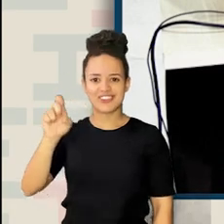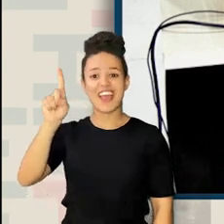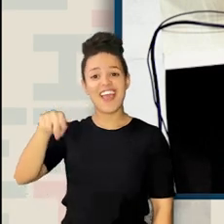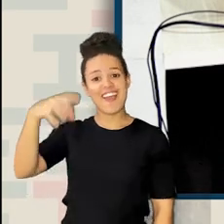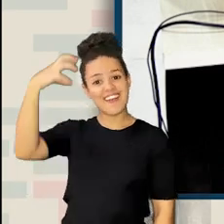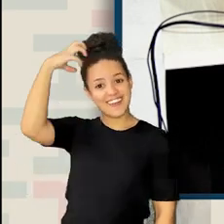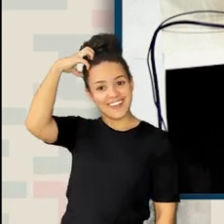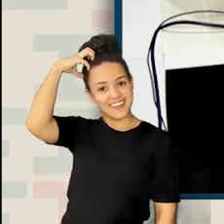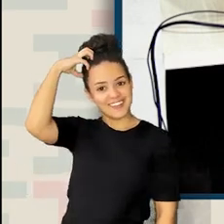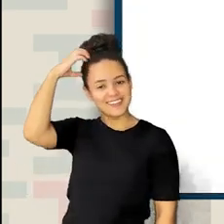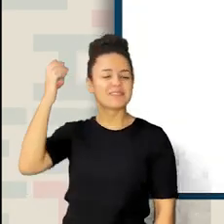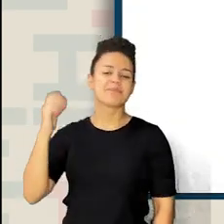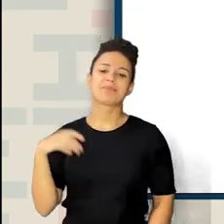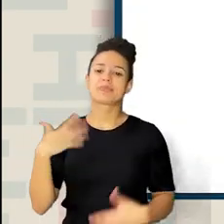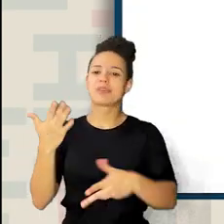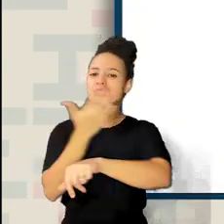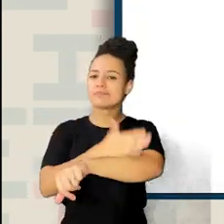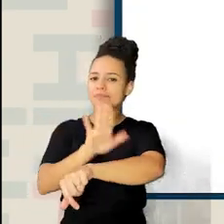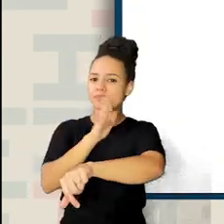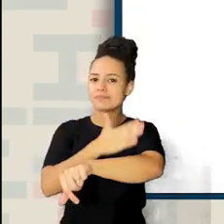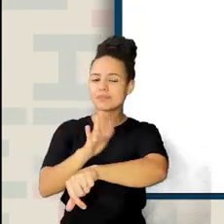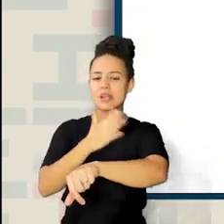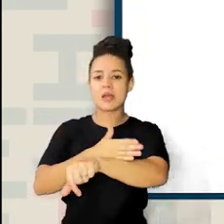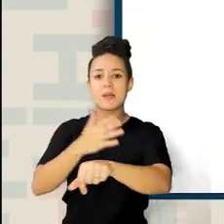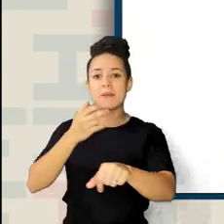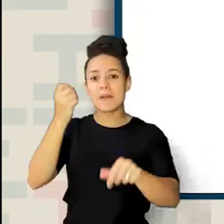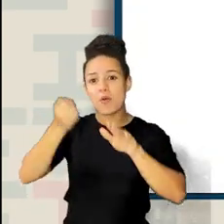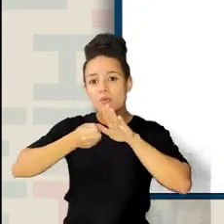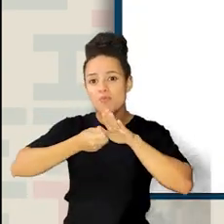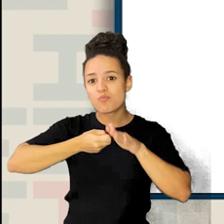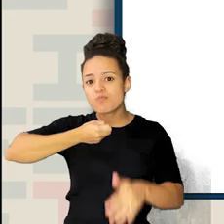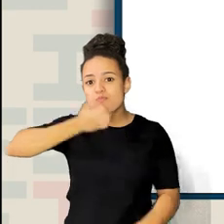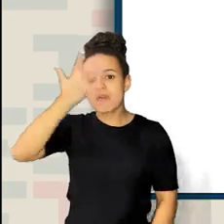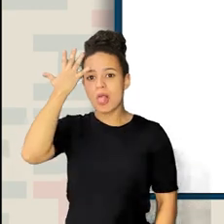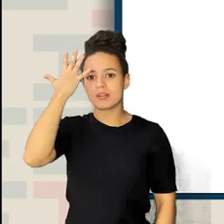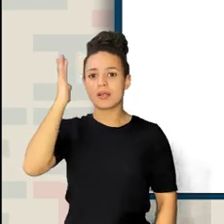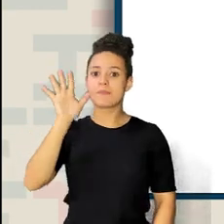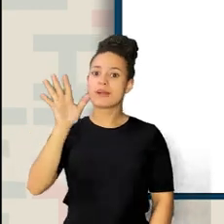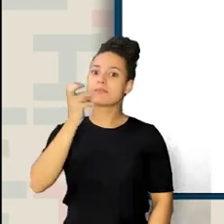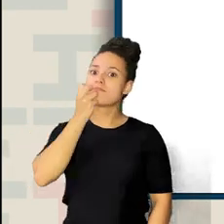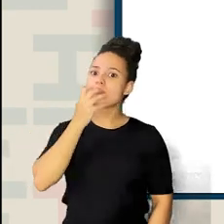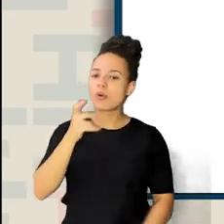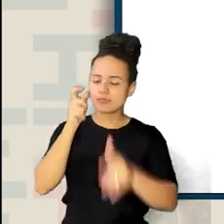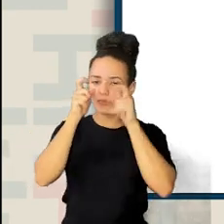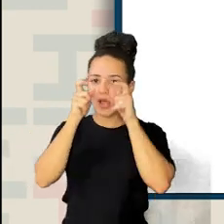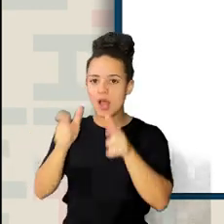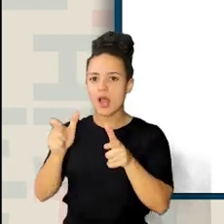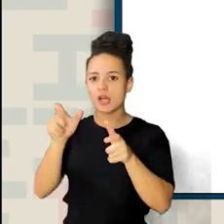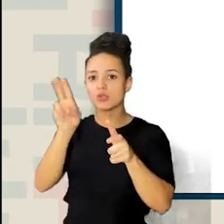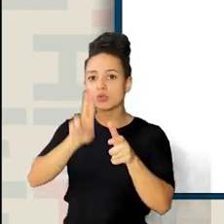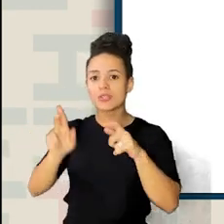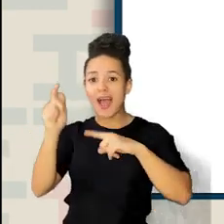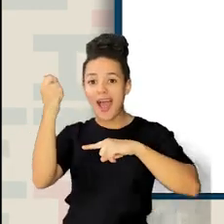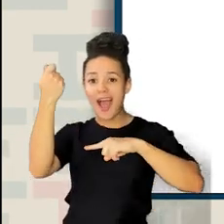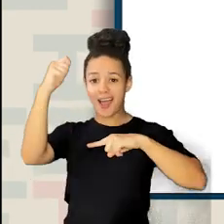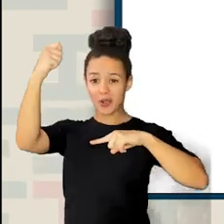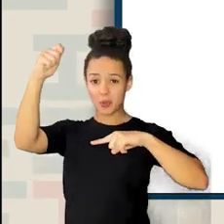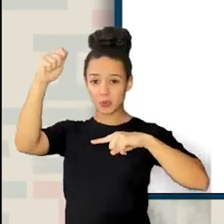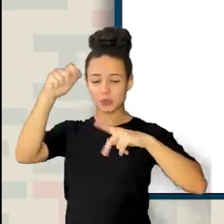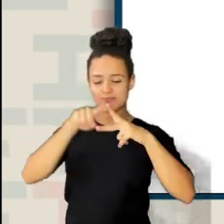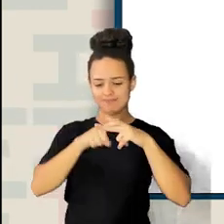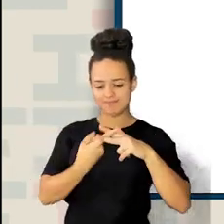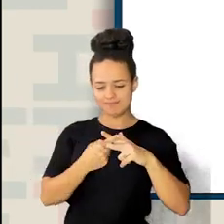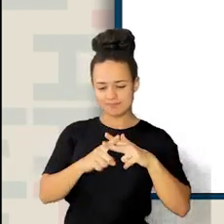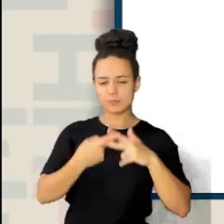Então, um exercício que é para velocidade, mas, na verdade, eu acho interessante de trabalhar isso, nos agudos, né? A